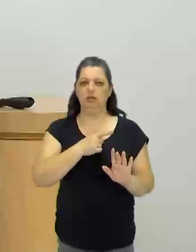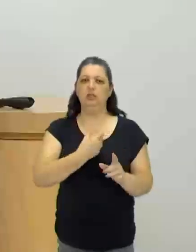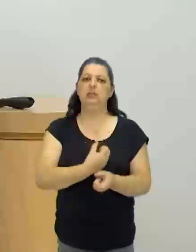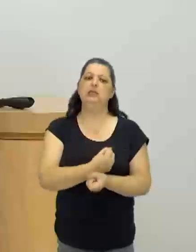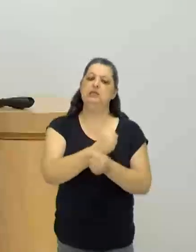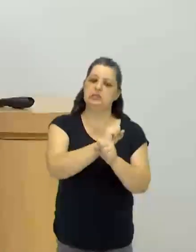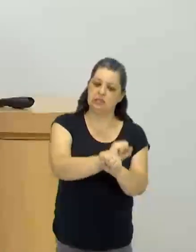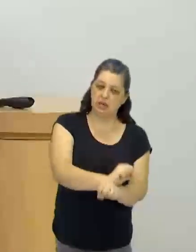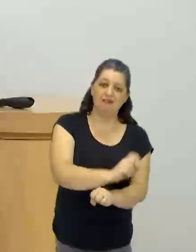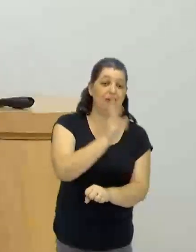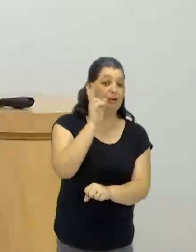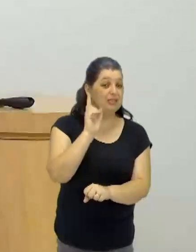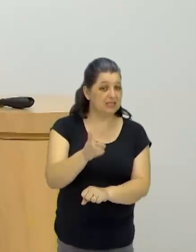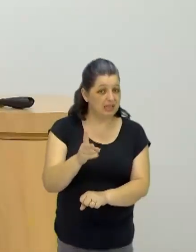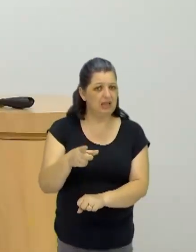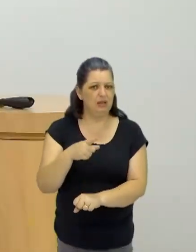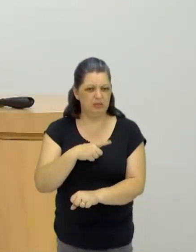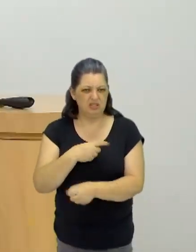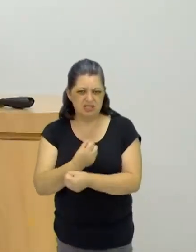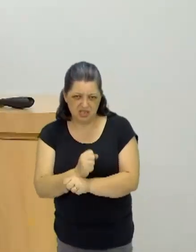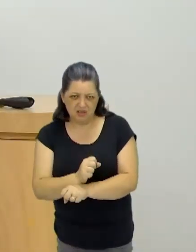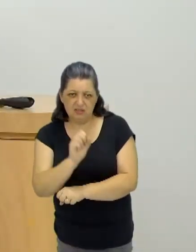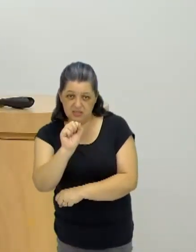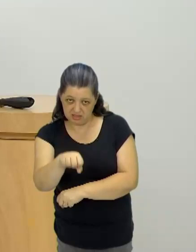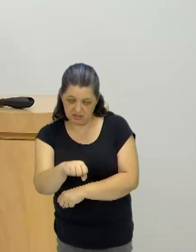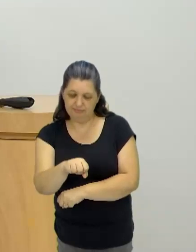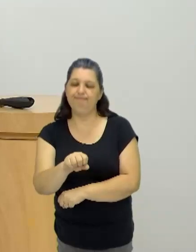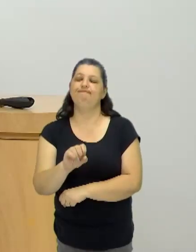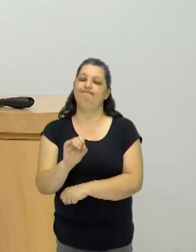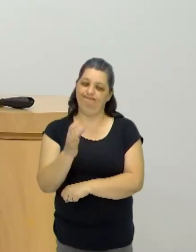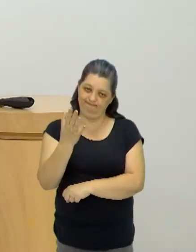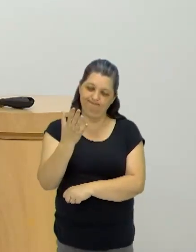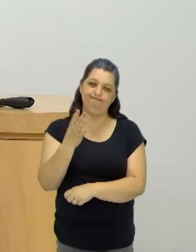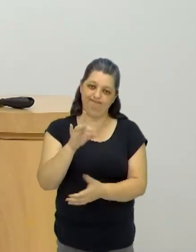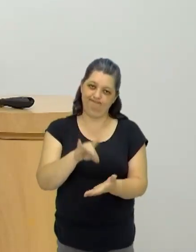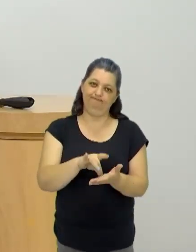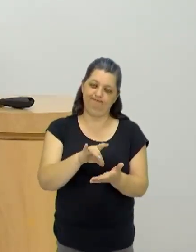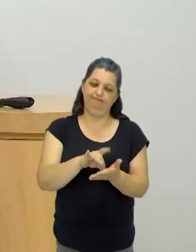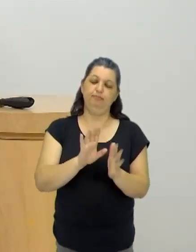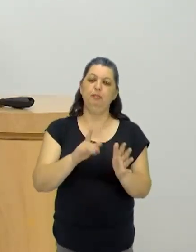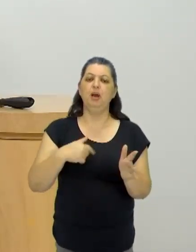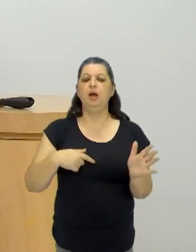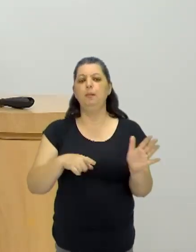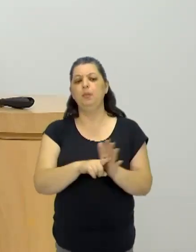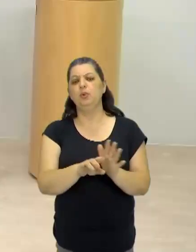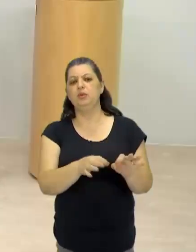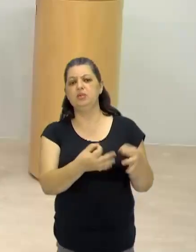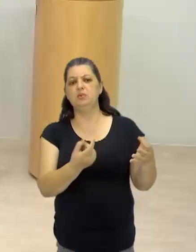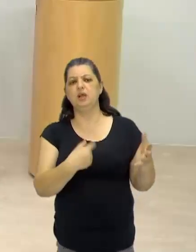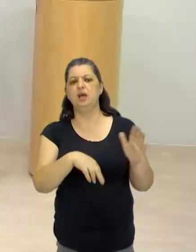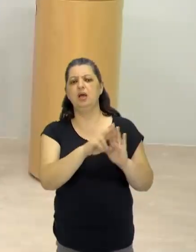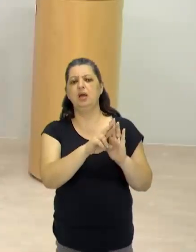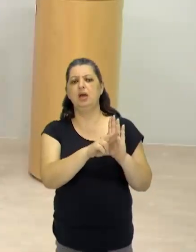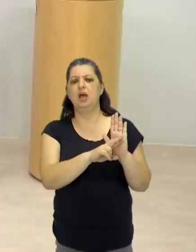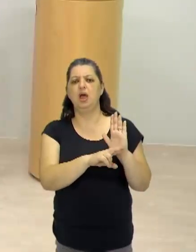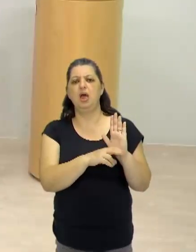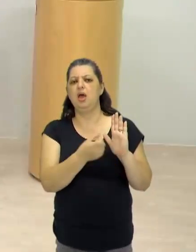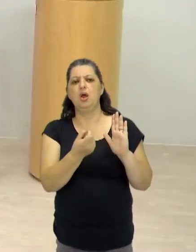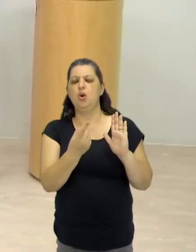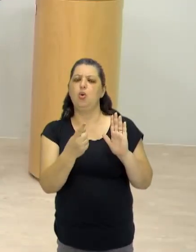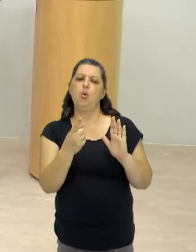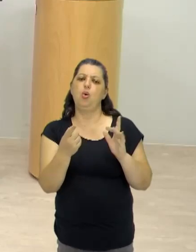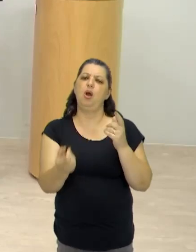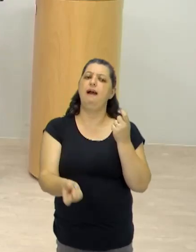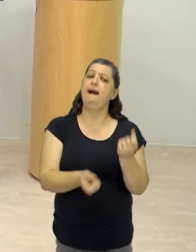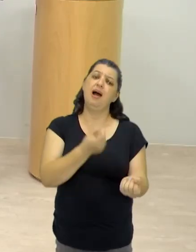escravos. Isso acontecia mesmo? Sim, acontecia. Mas vou te fazer uma pergunta simples. Era a regra ou a exceção? Escravo